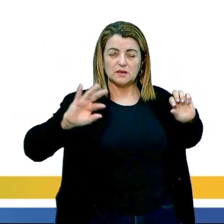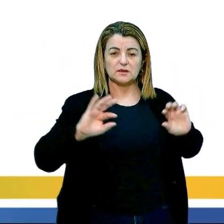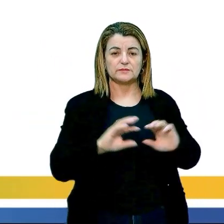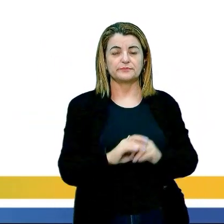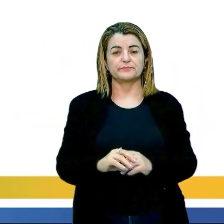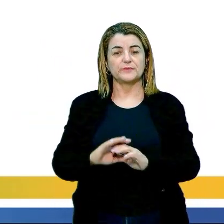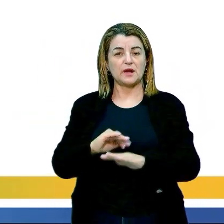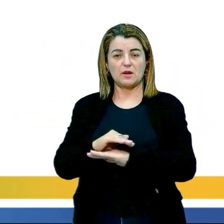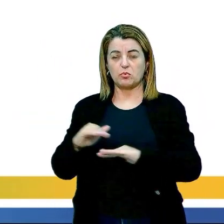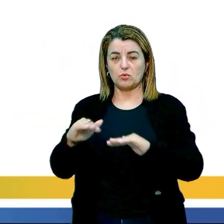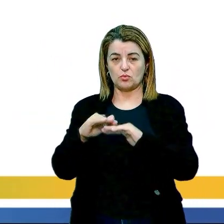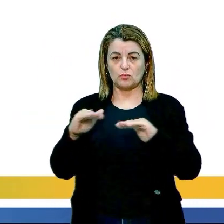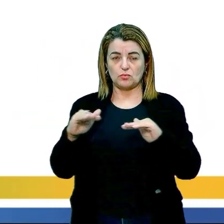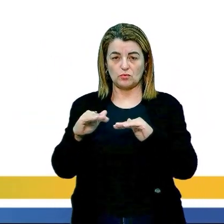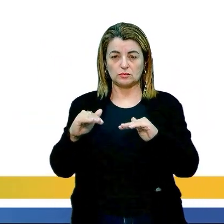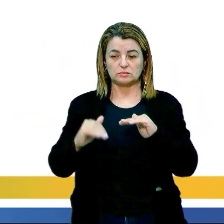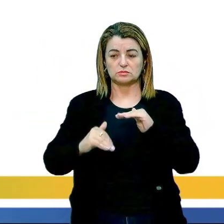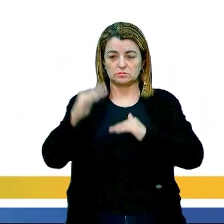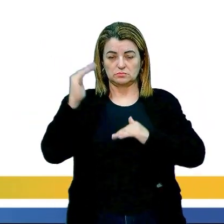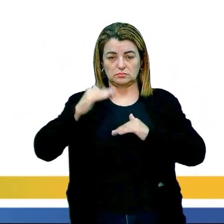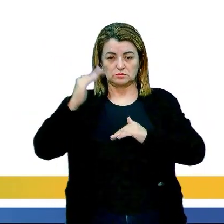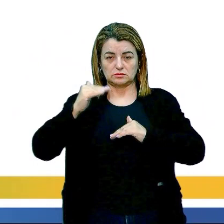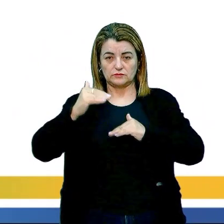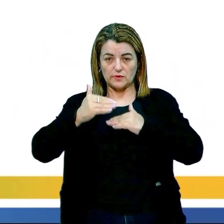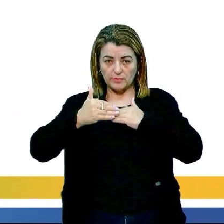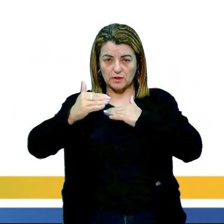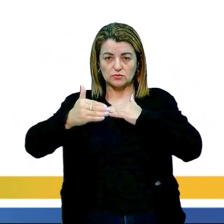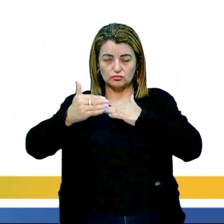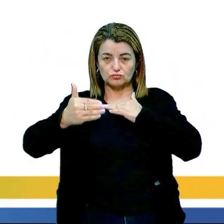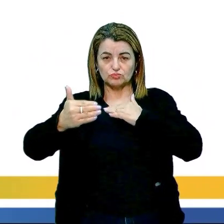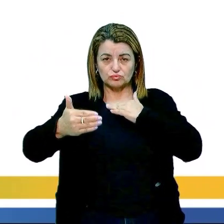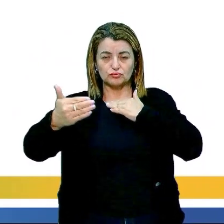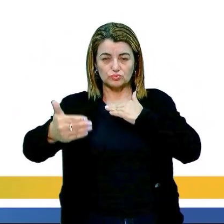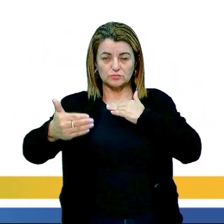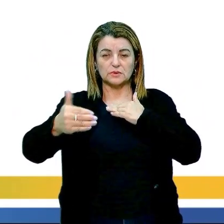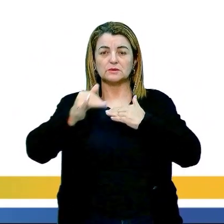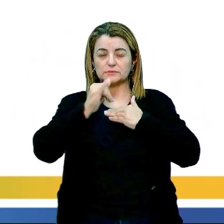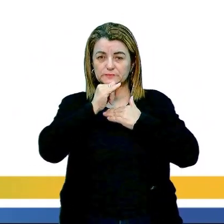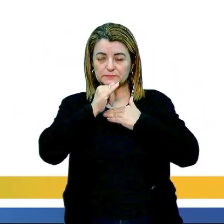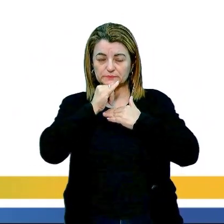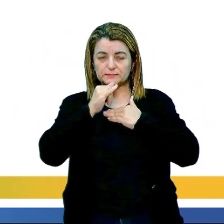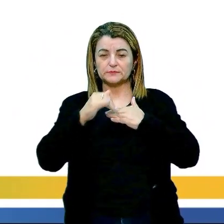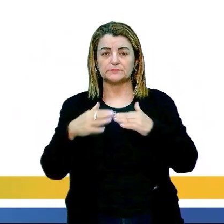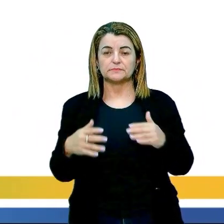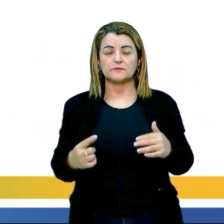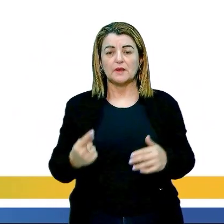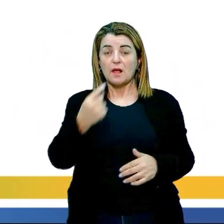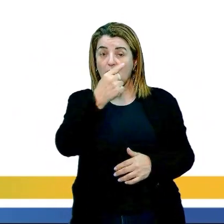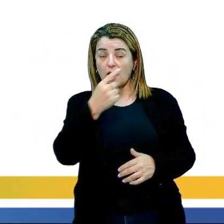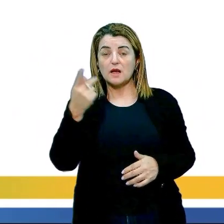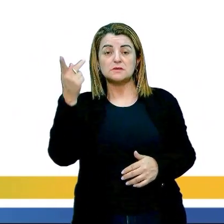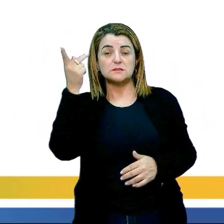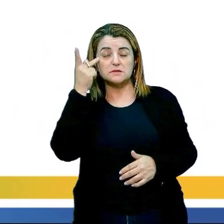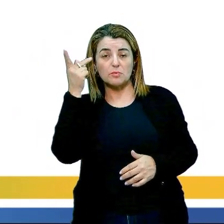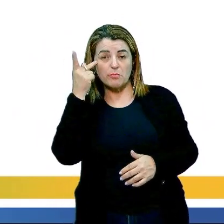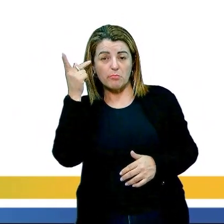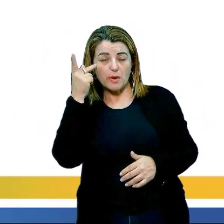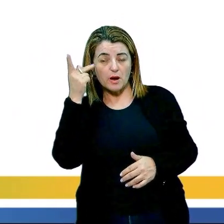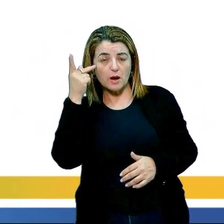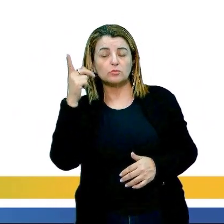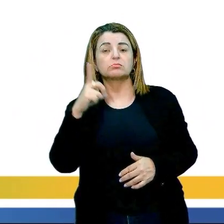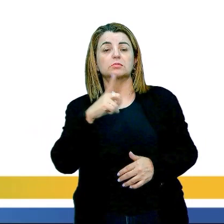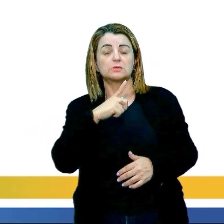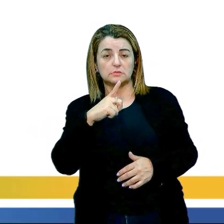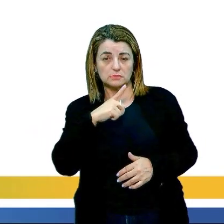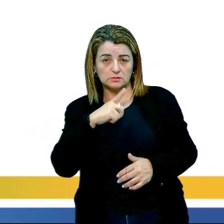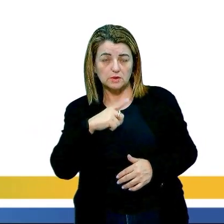pronto, acabou. Ia mais, vai mais um pouquinho, ainda tem araucárias. Lá em São Paulo ainda tem